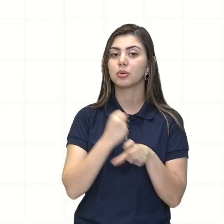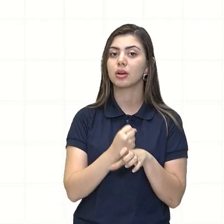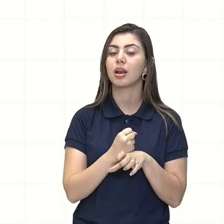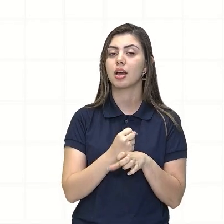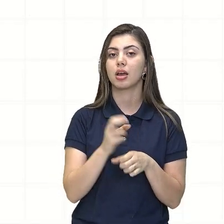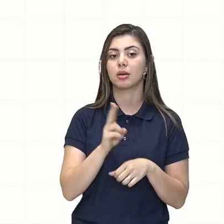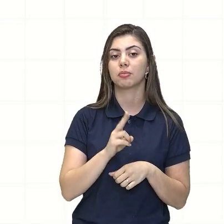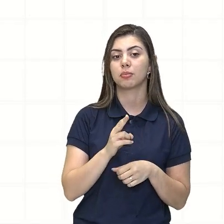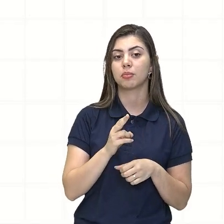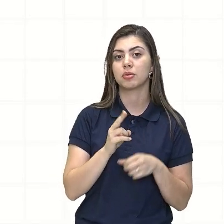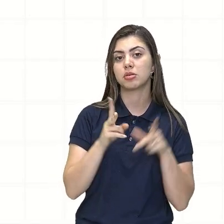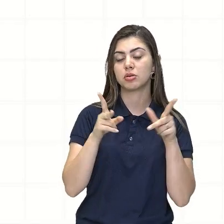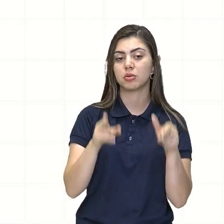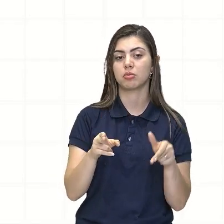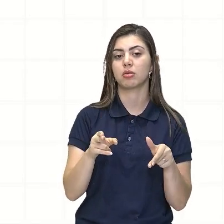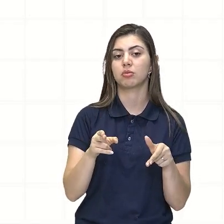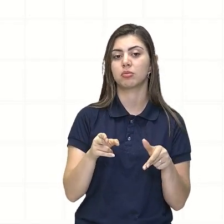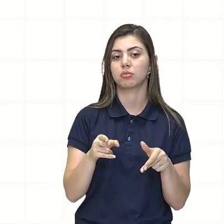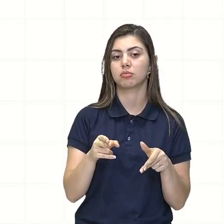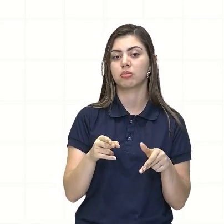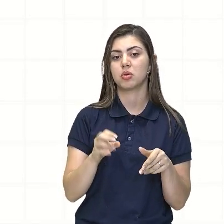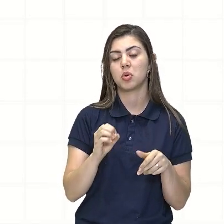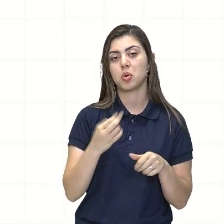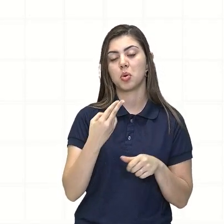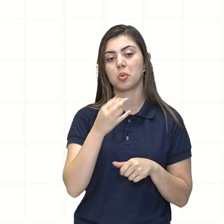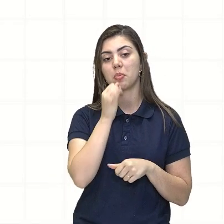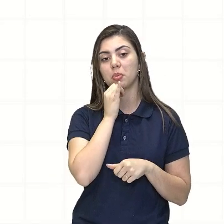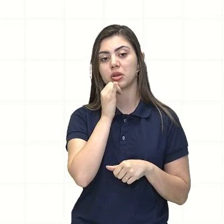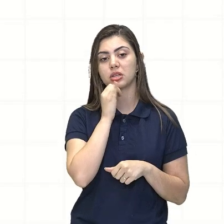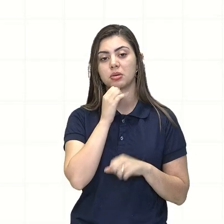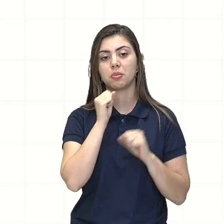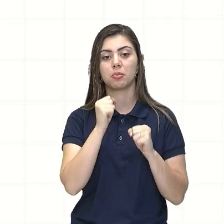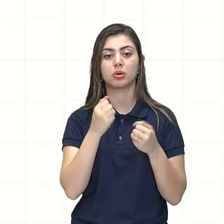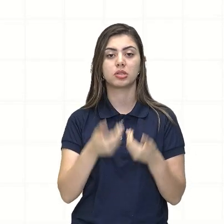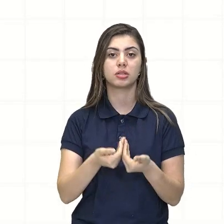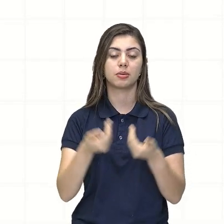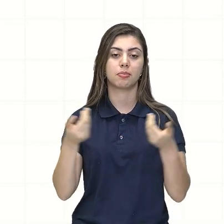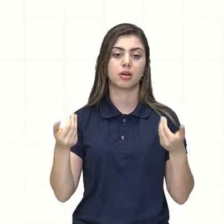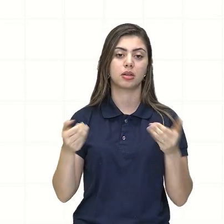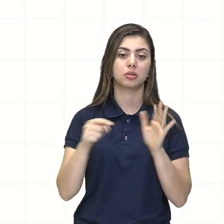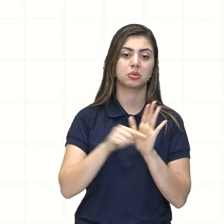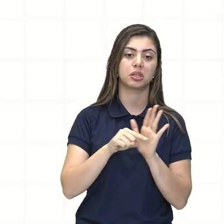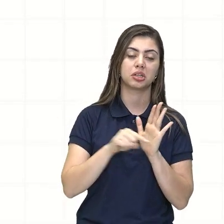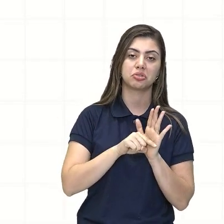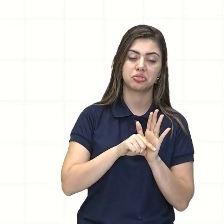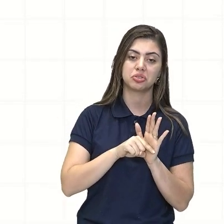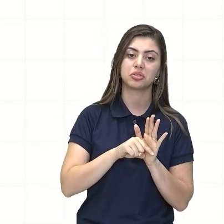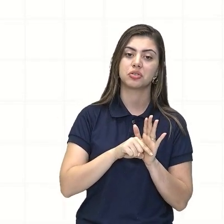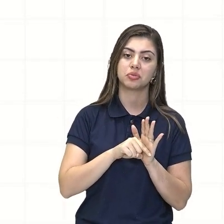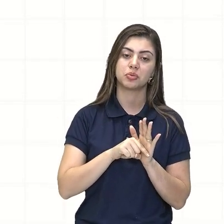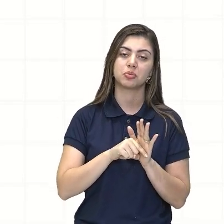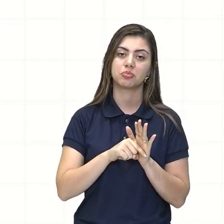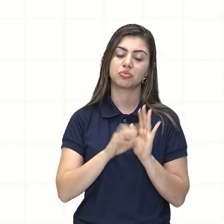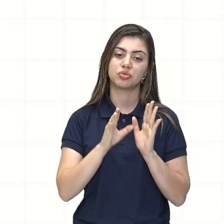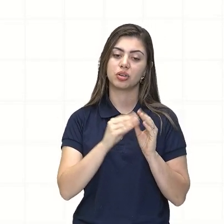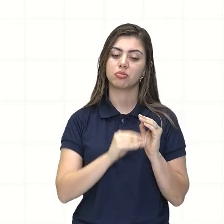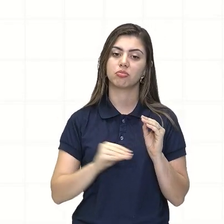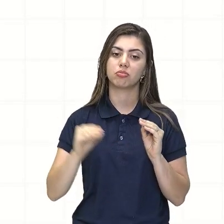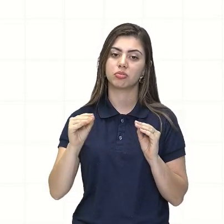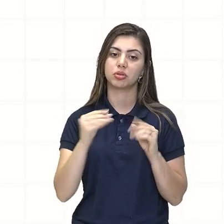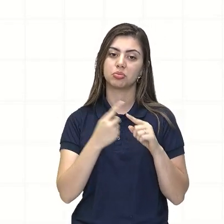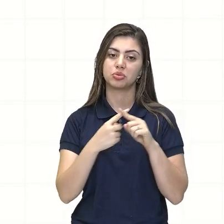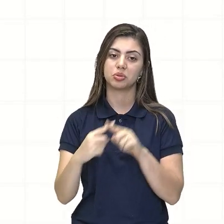primeiro, tá? Ou eu posso resolver separando ali o menos, para ele ir lá para a resposta e só